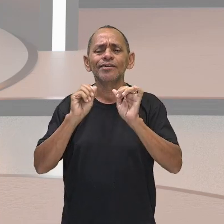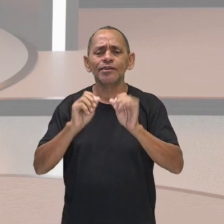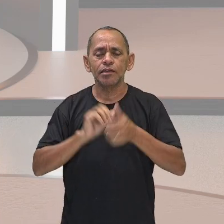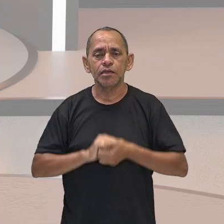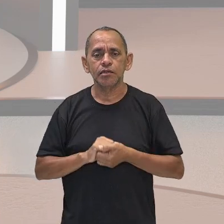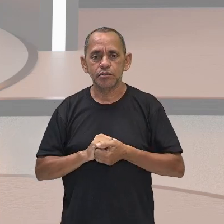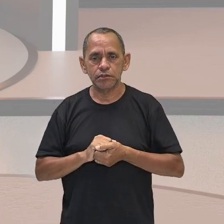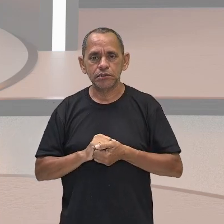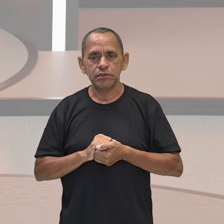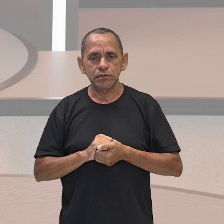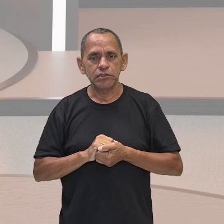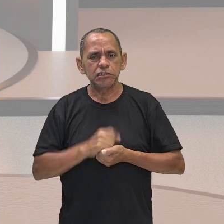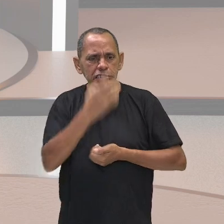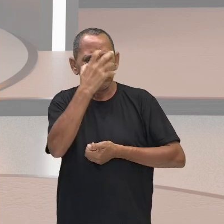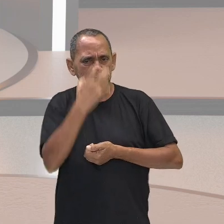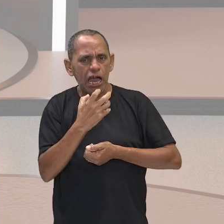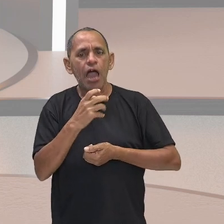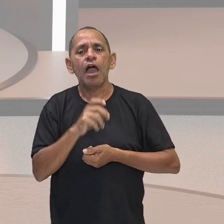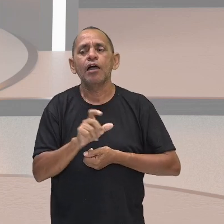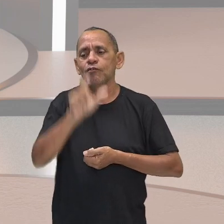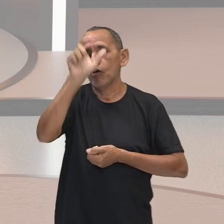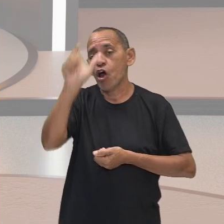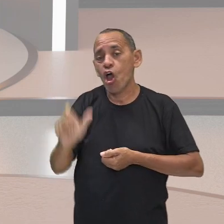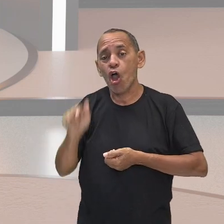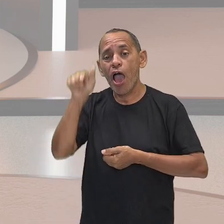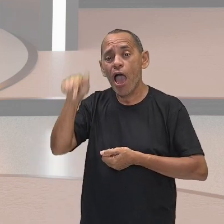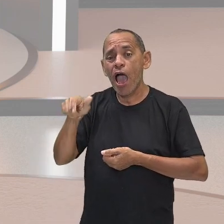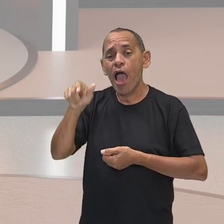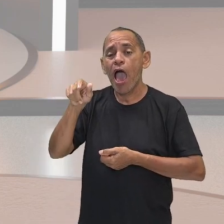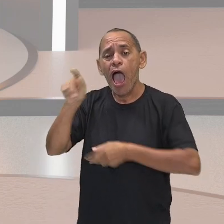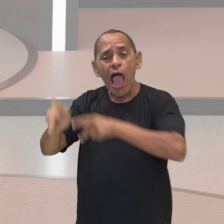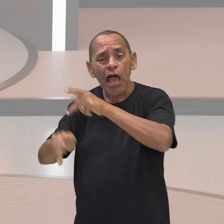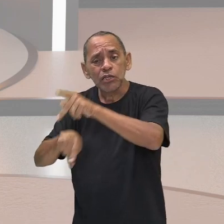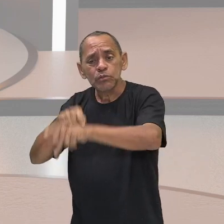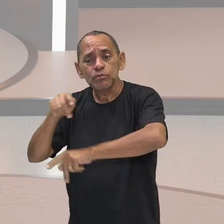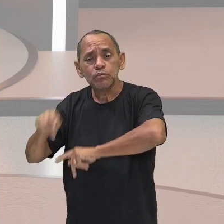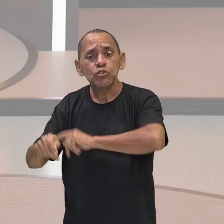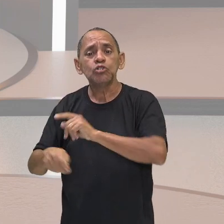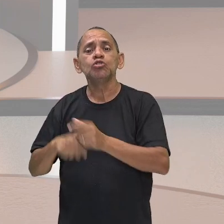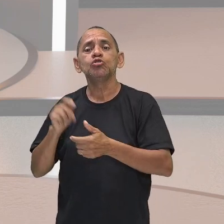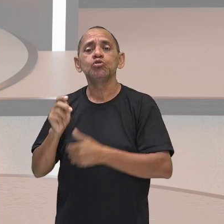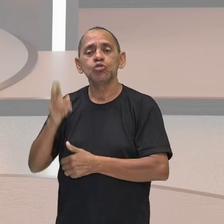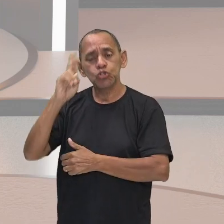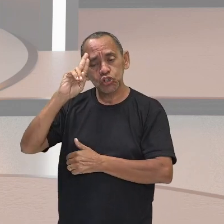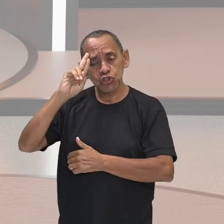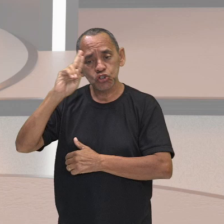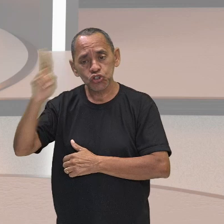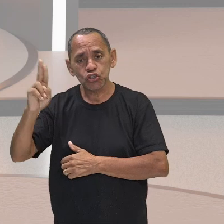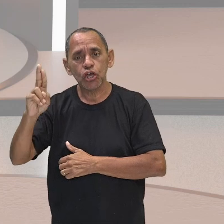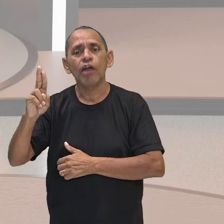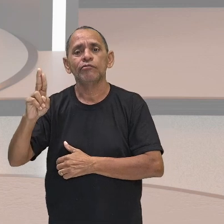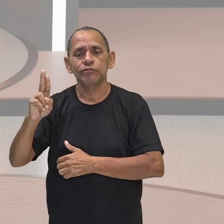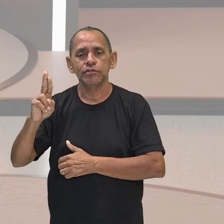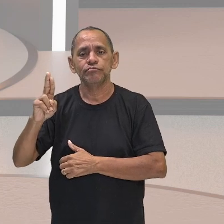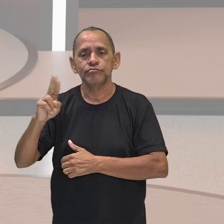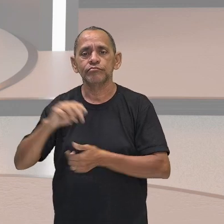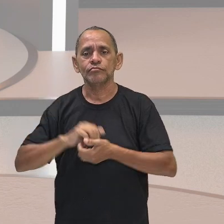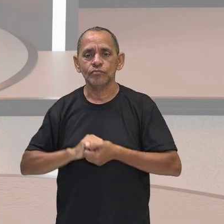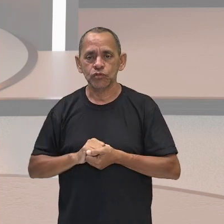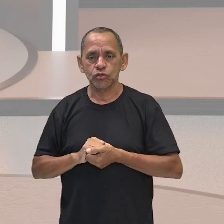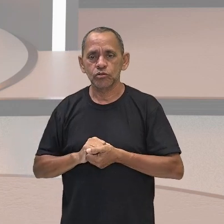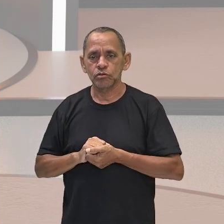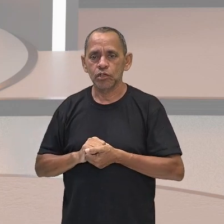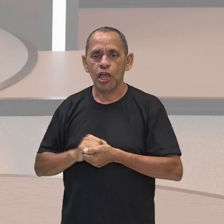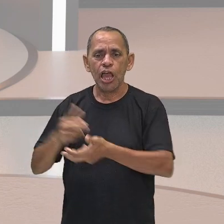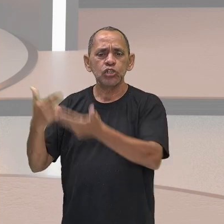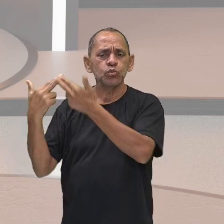né, tiririca, né, até o último fio de cabelo com esse império é exatamente os